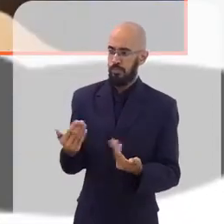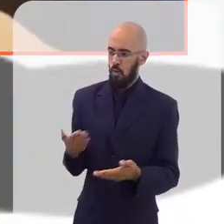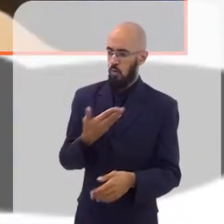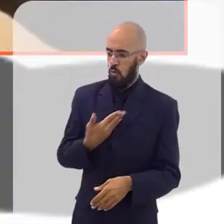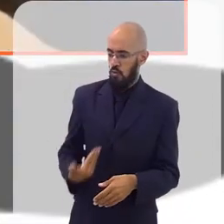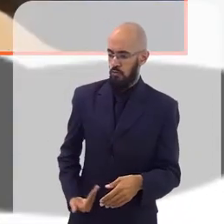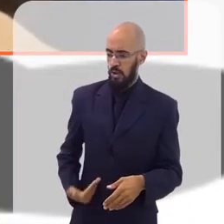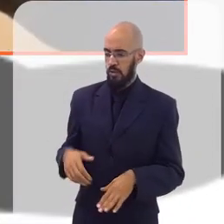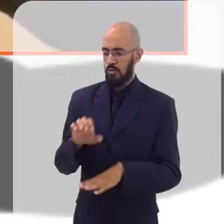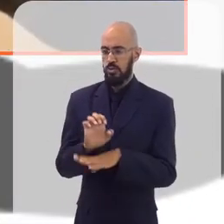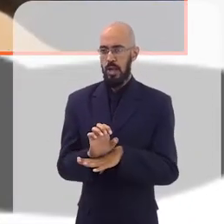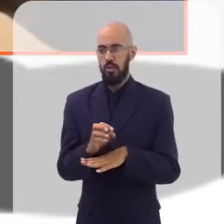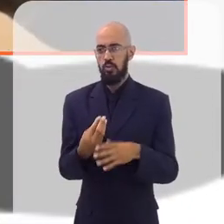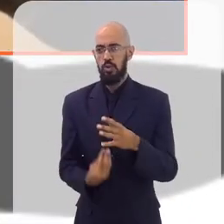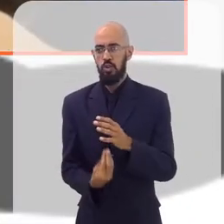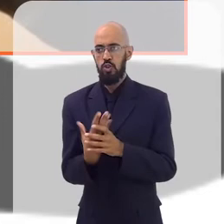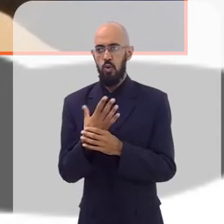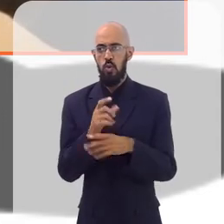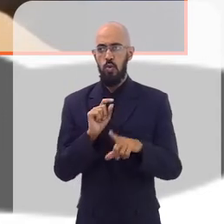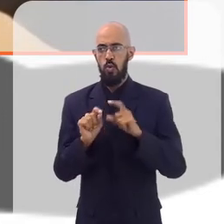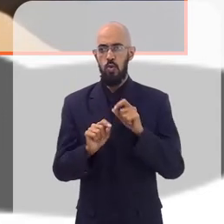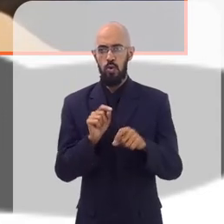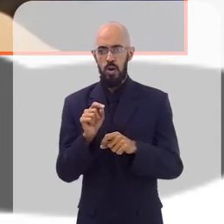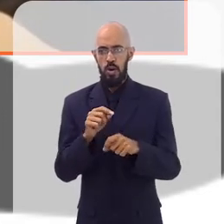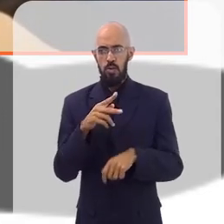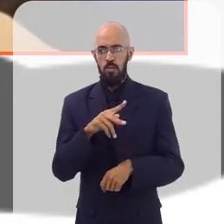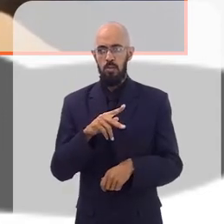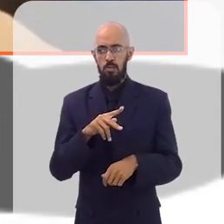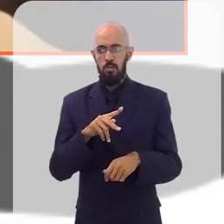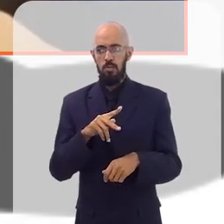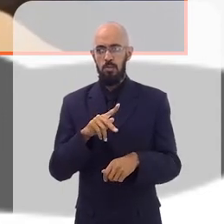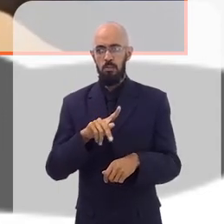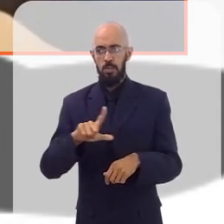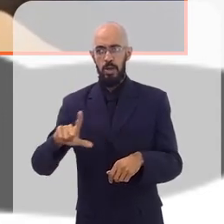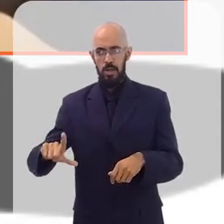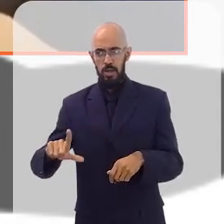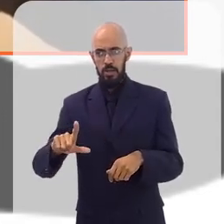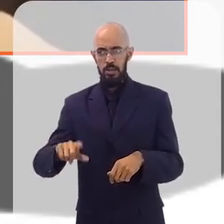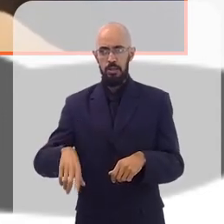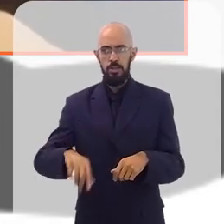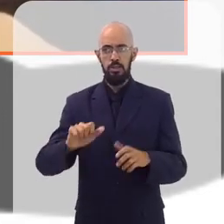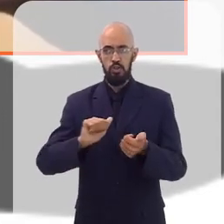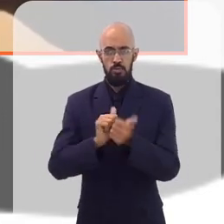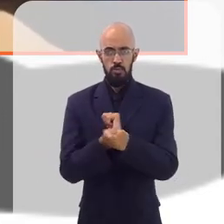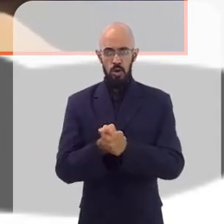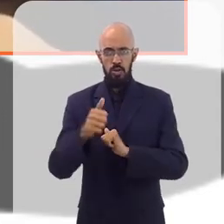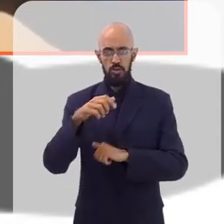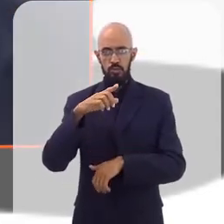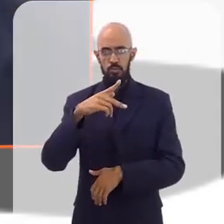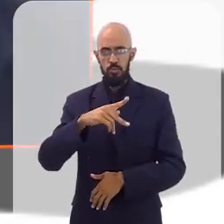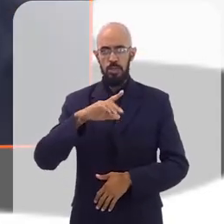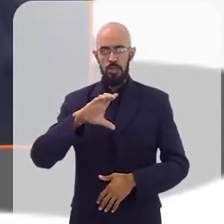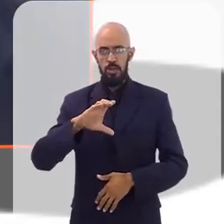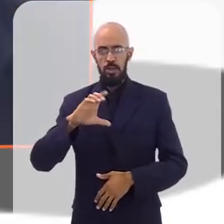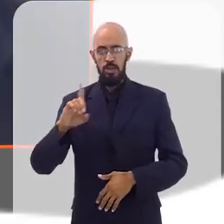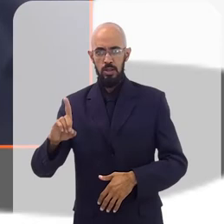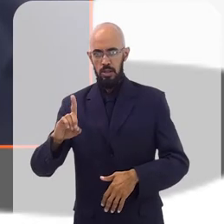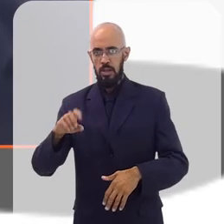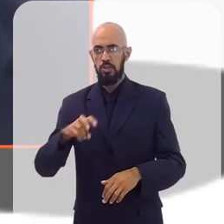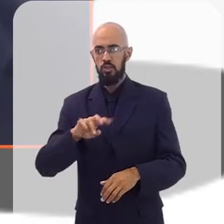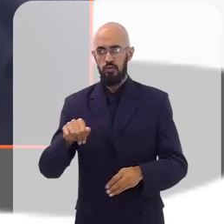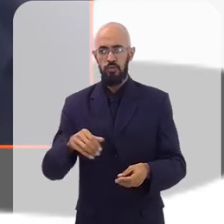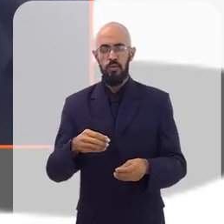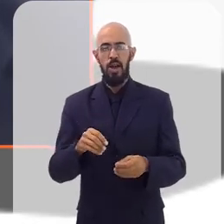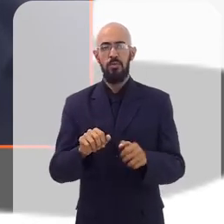é o governo do estado Ele criou né um projeto esportivo do PC de a gente vai levar